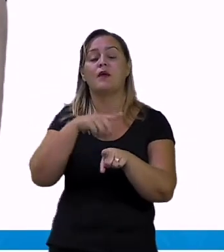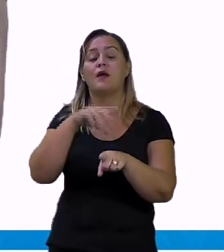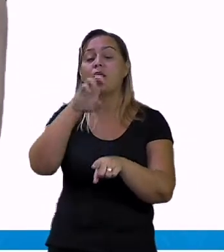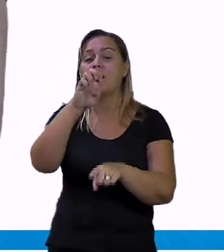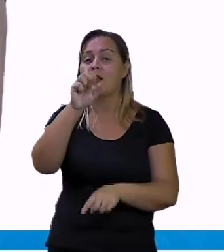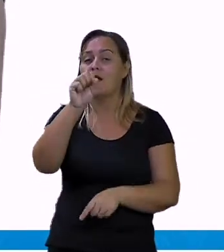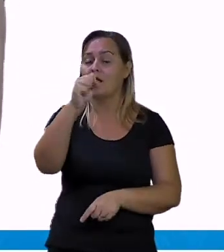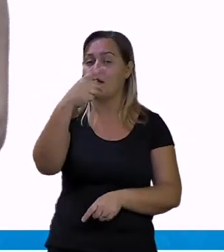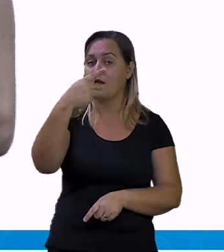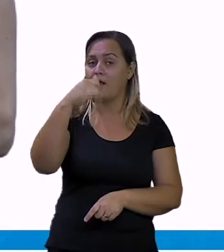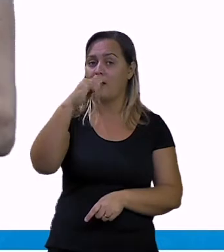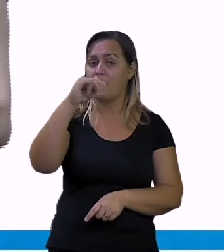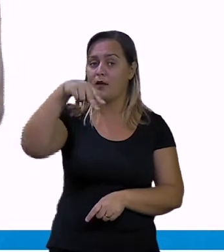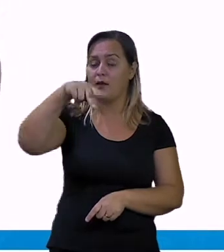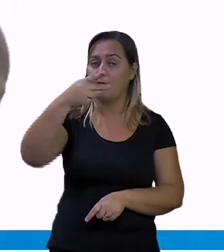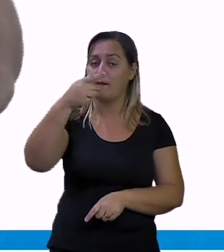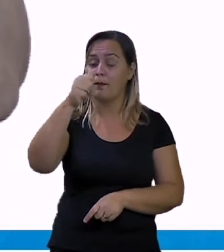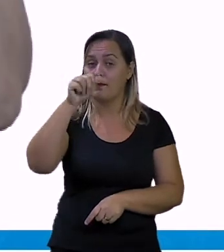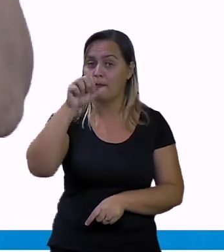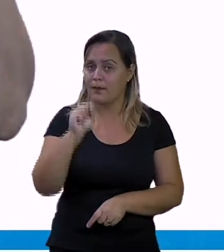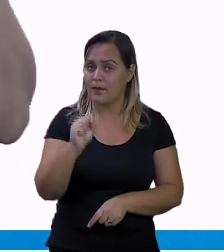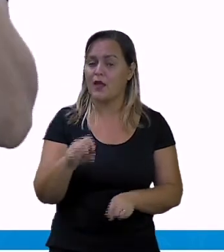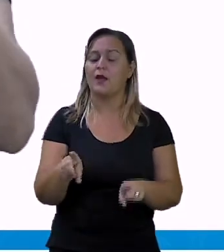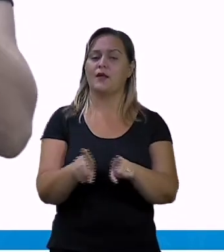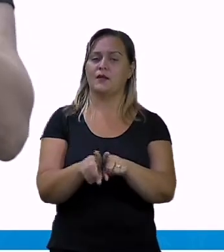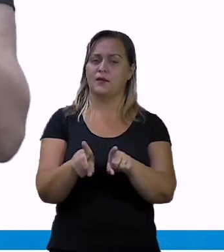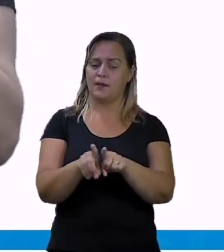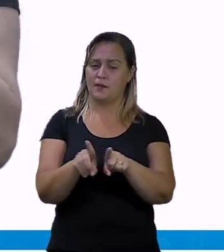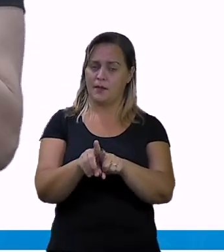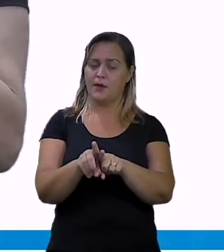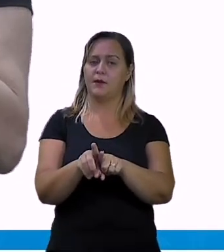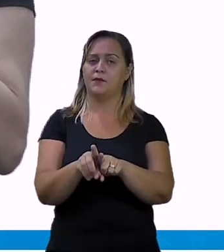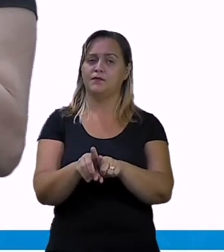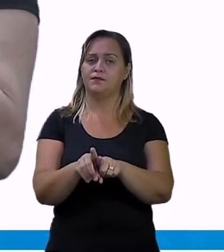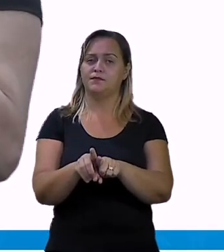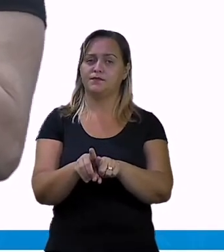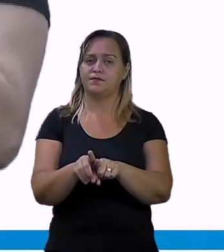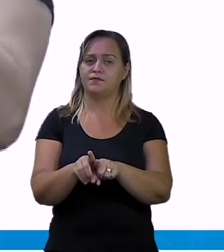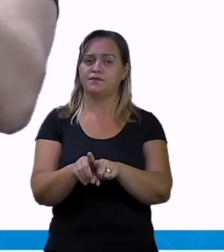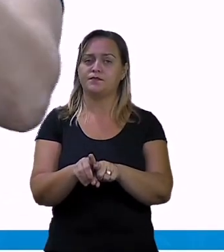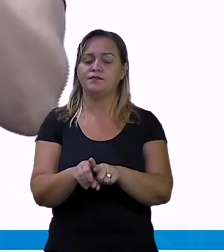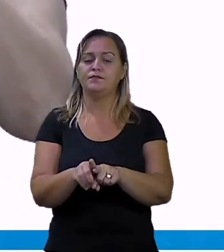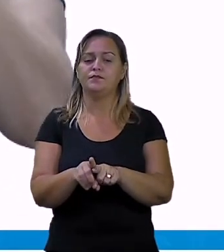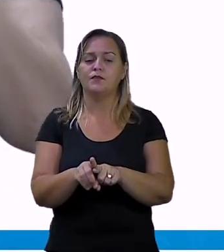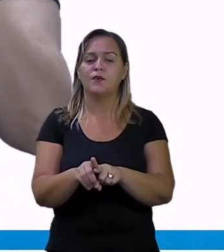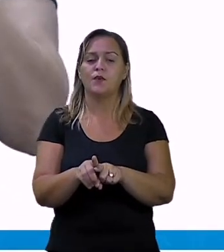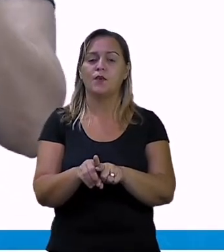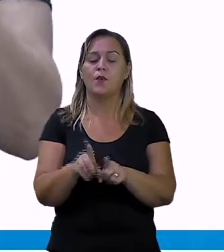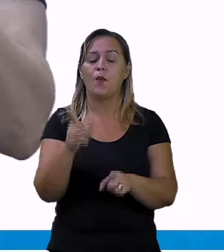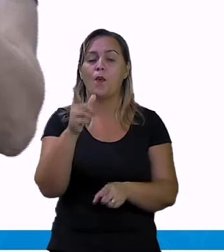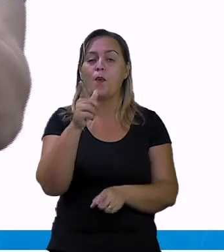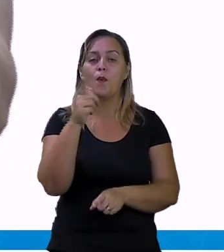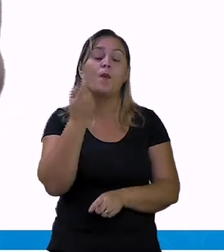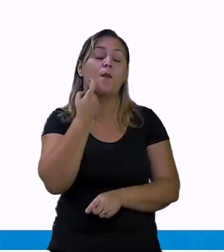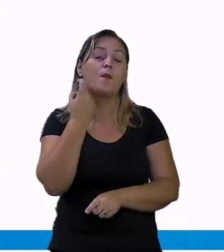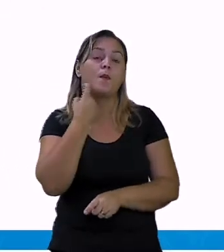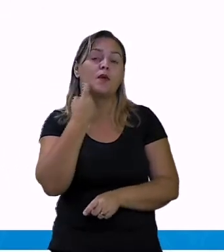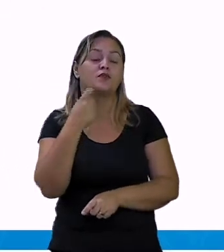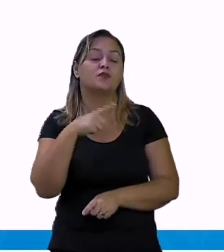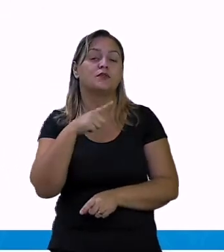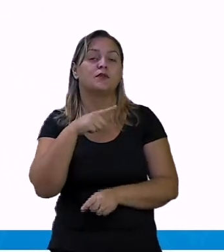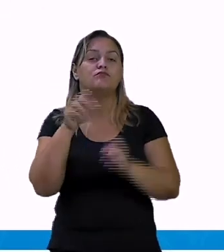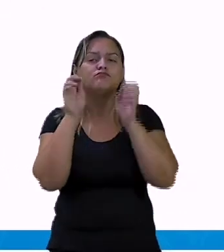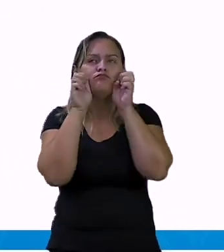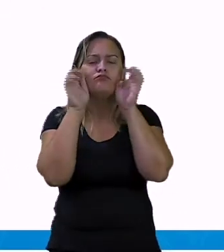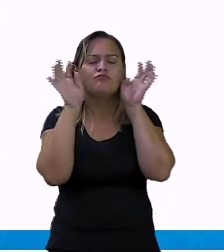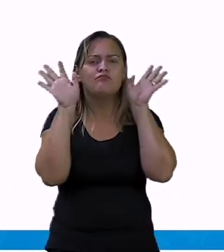das brânquias. Então, há uma passagem dessa água pelas brânquias e boca. Olha como